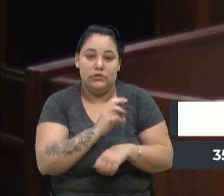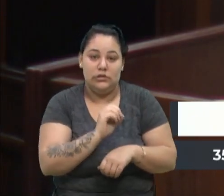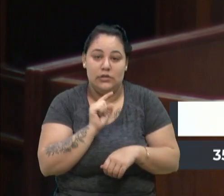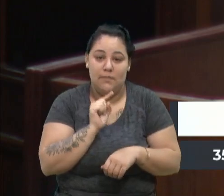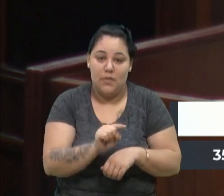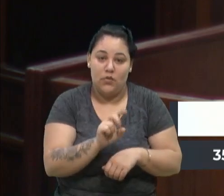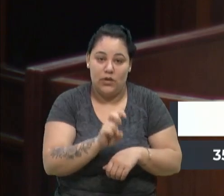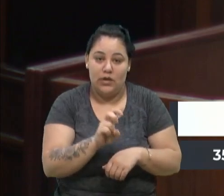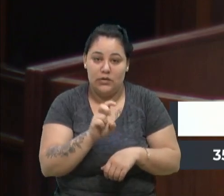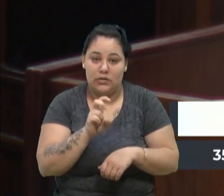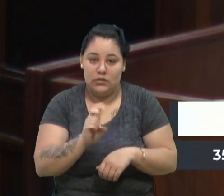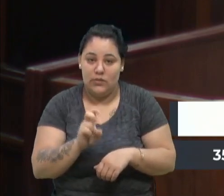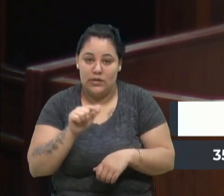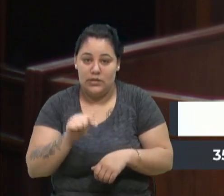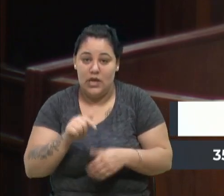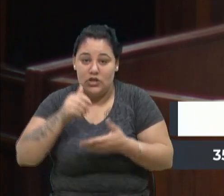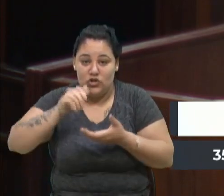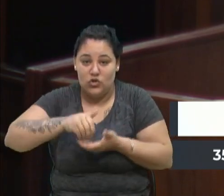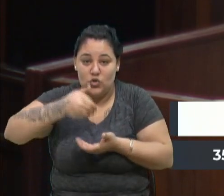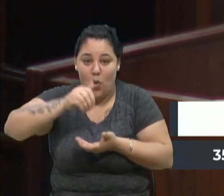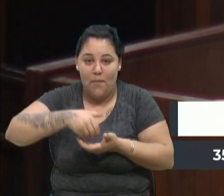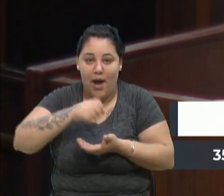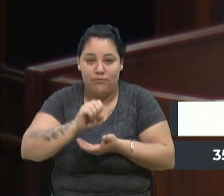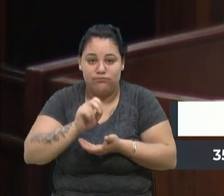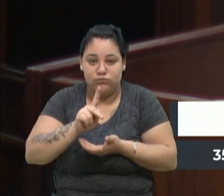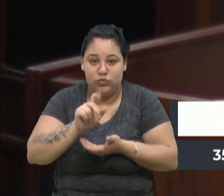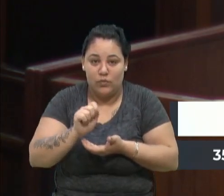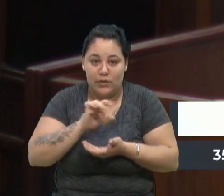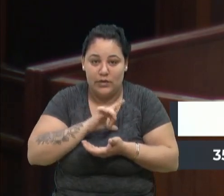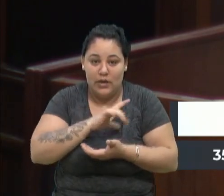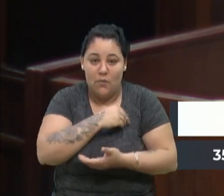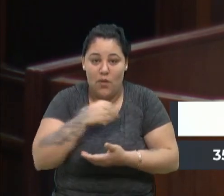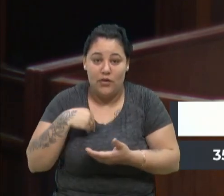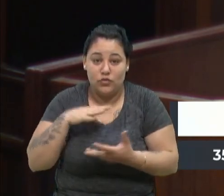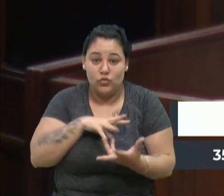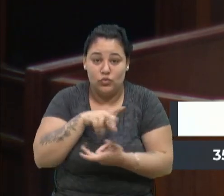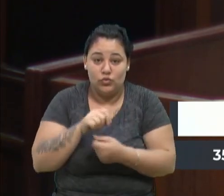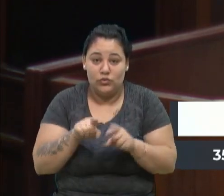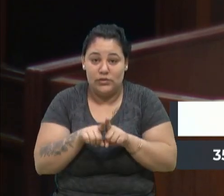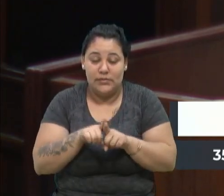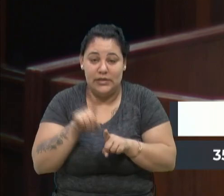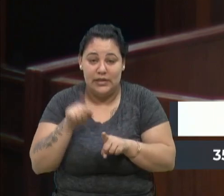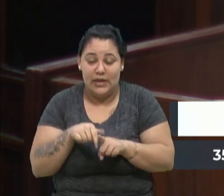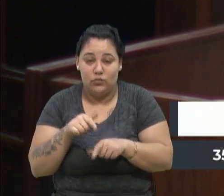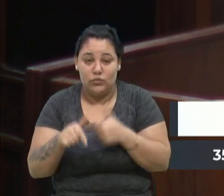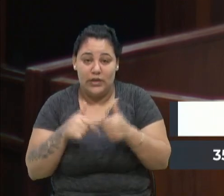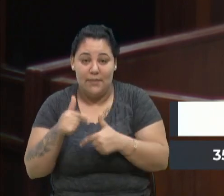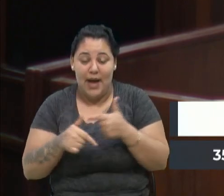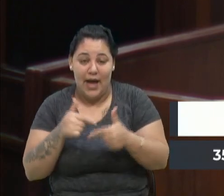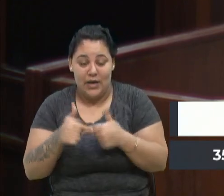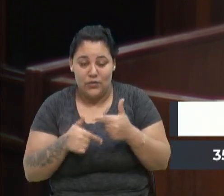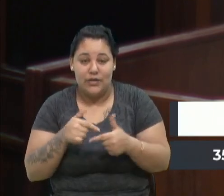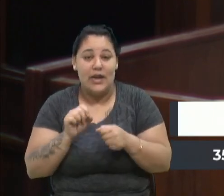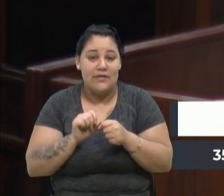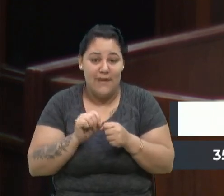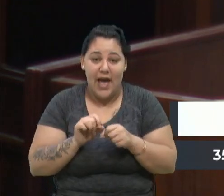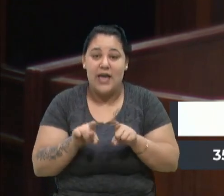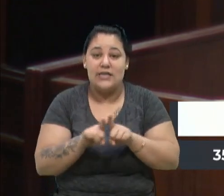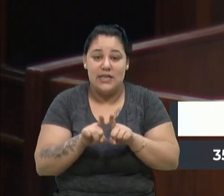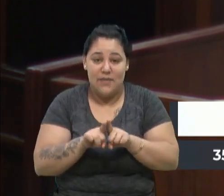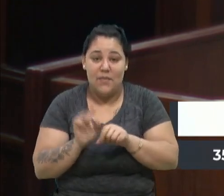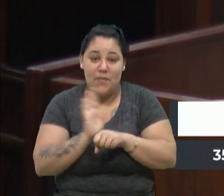30.557 sopas foram servidas. Nós temos o Médicos no Mundo, que é uma ação que veio